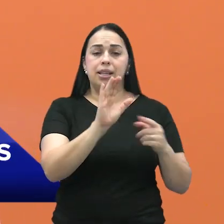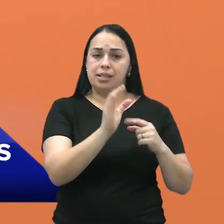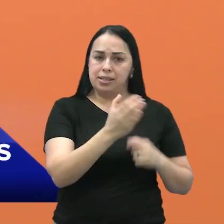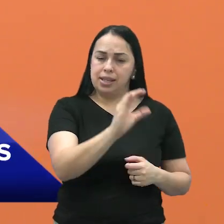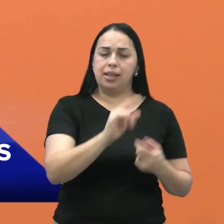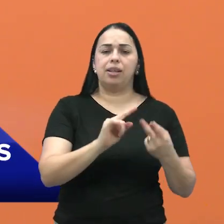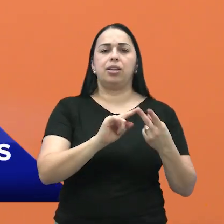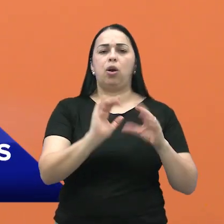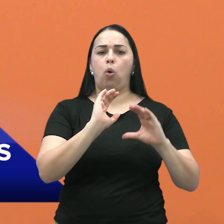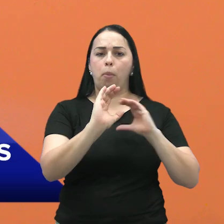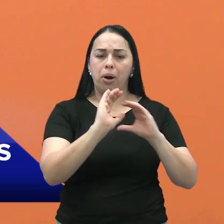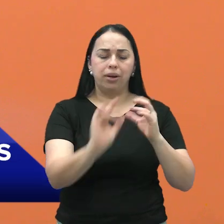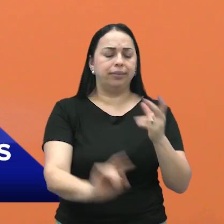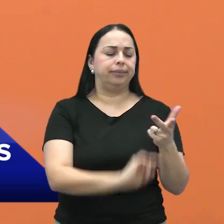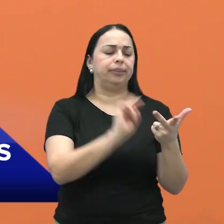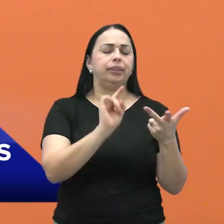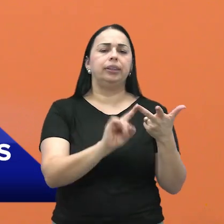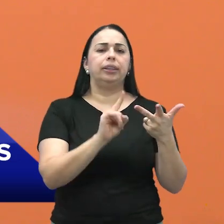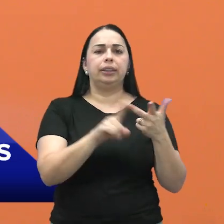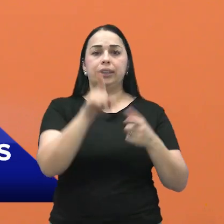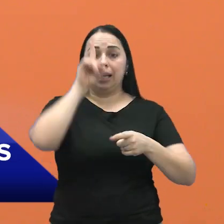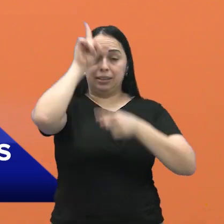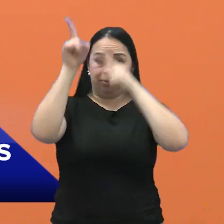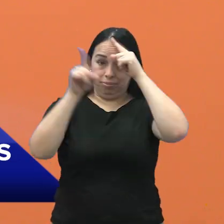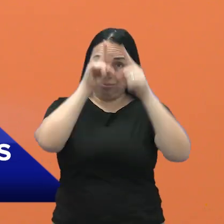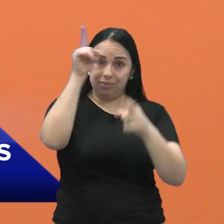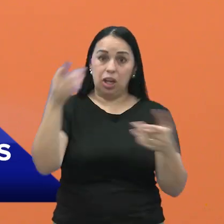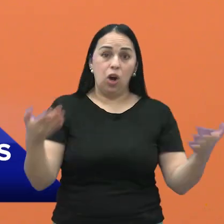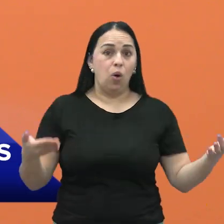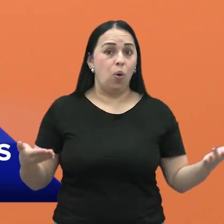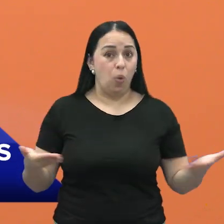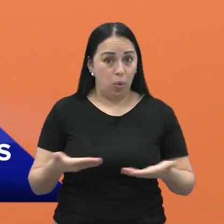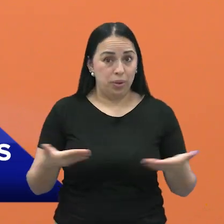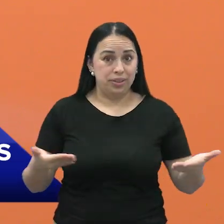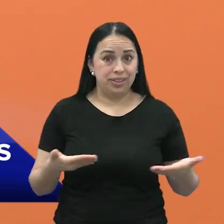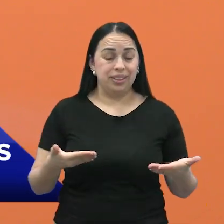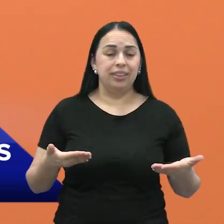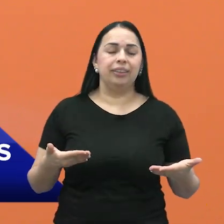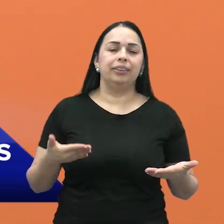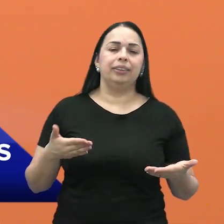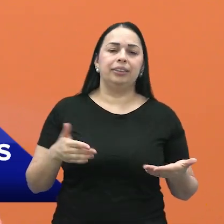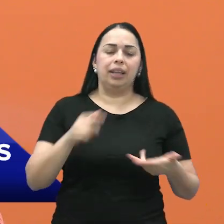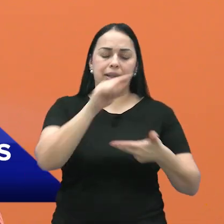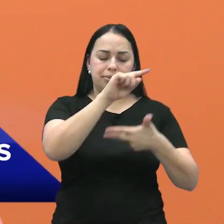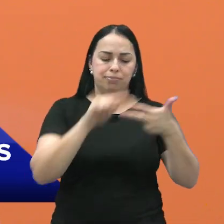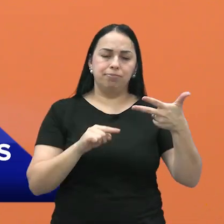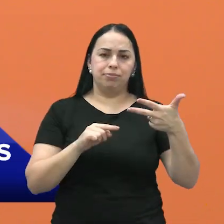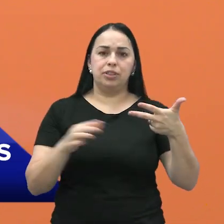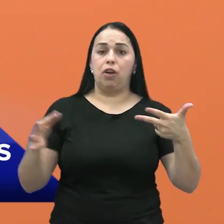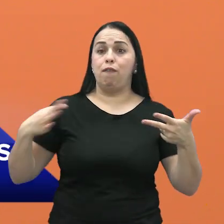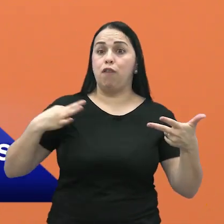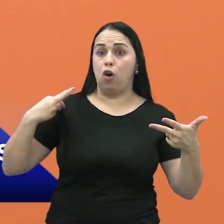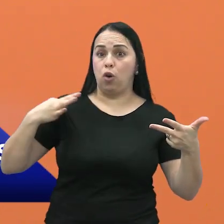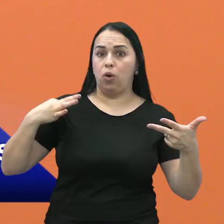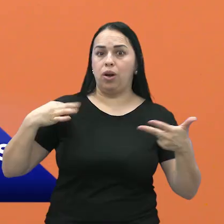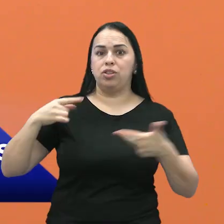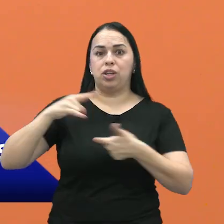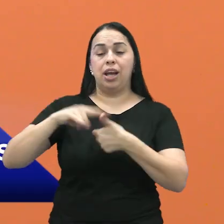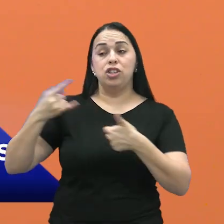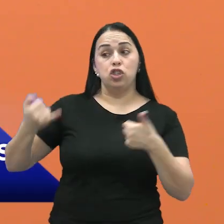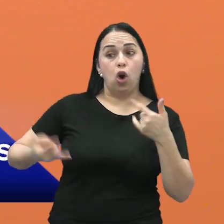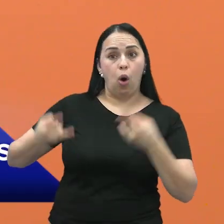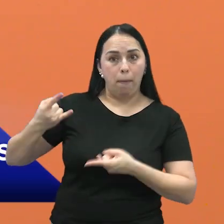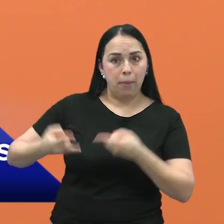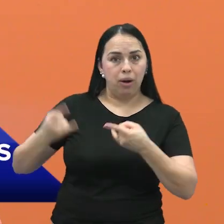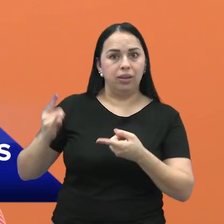área da ciência, da comunicação e até da criatividade. Então, hoje, a gente tem mais essa necessidade de voluntários da área